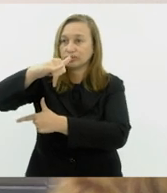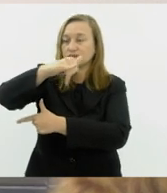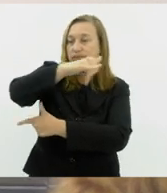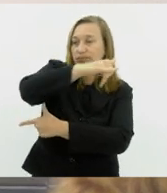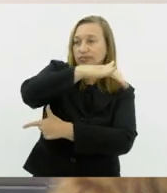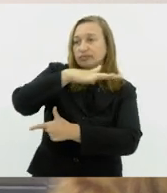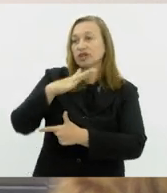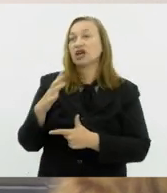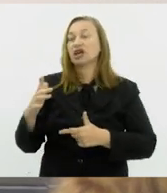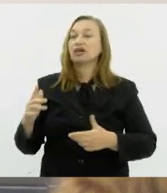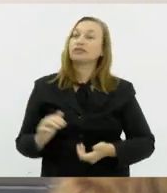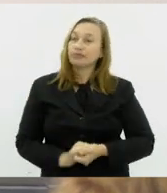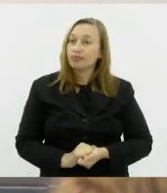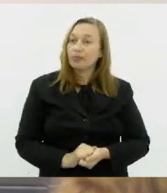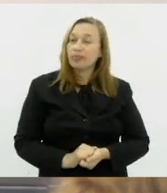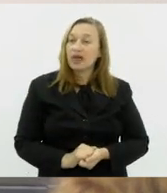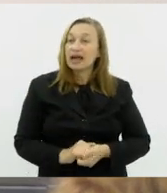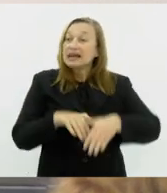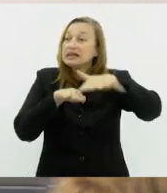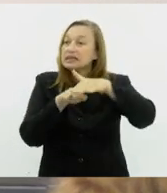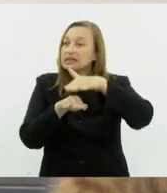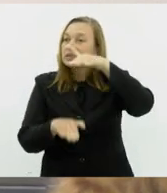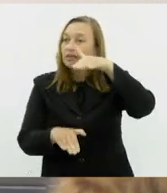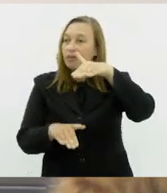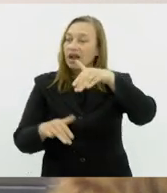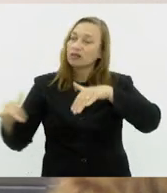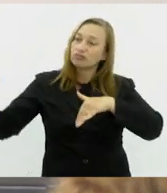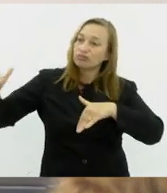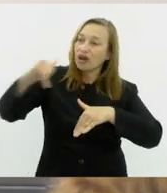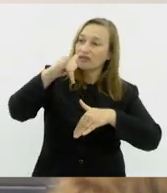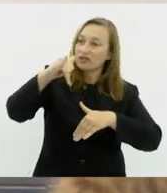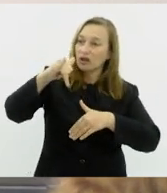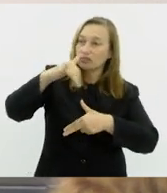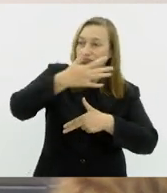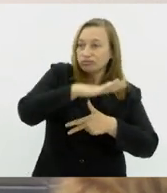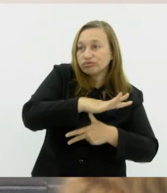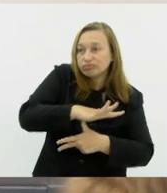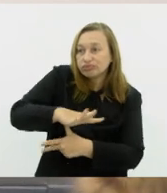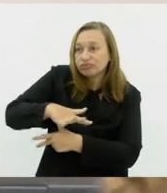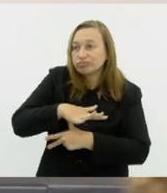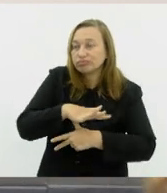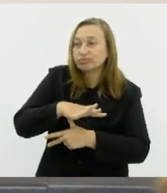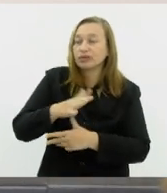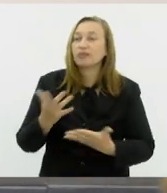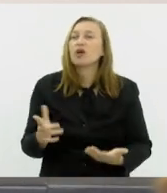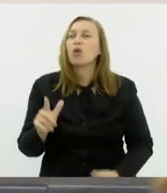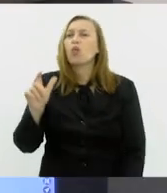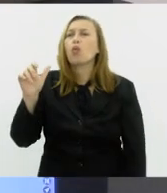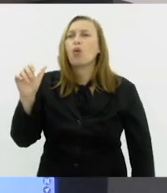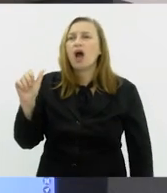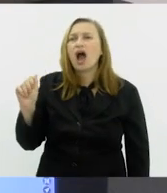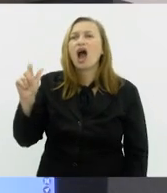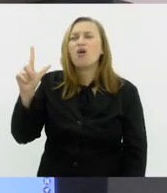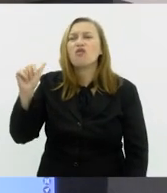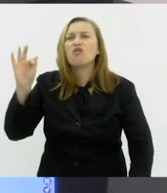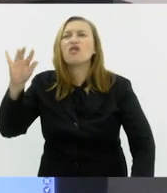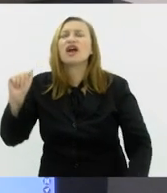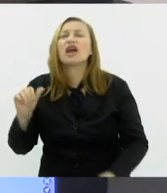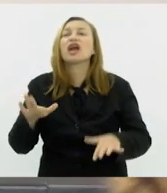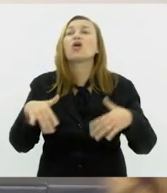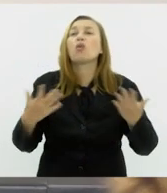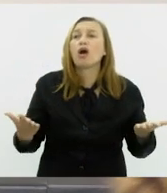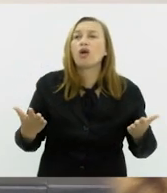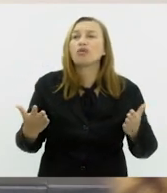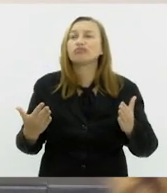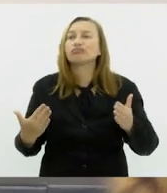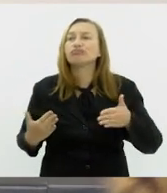rotas seguras considera tanto a navegabilidade da aeronave... O comando, só, o Alfa é qual exatamente? O Alfa é o mais